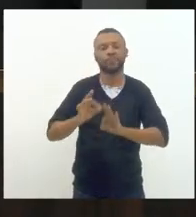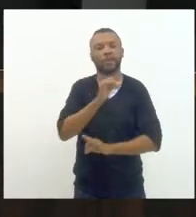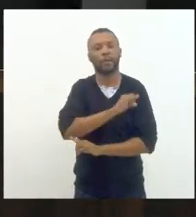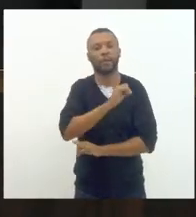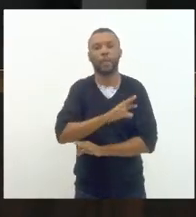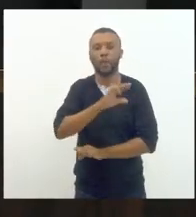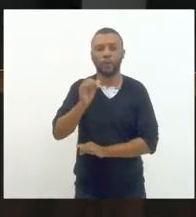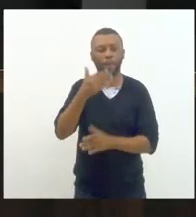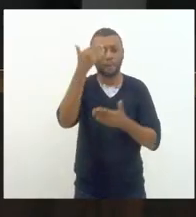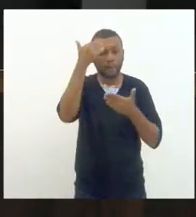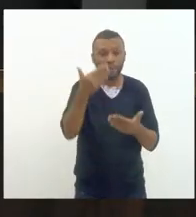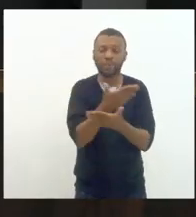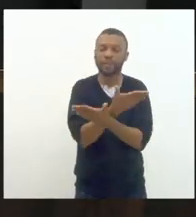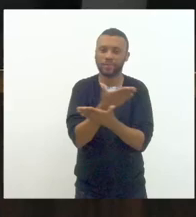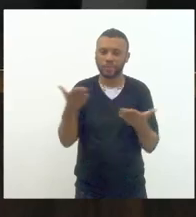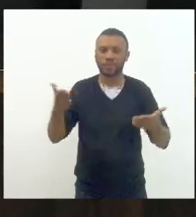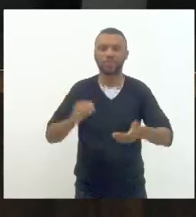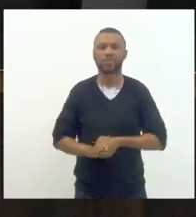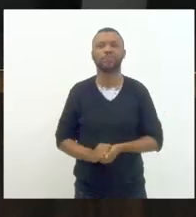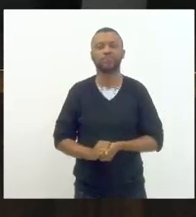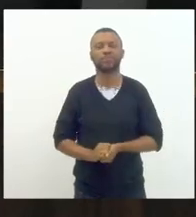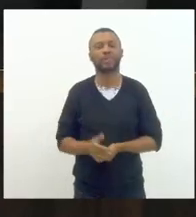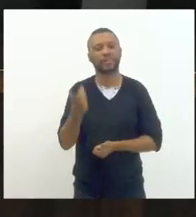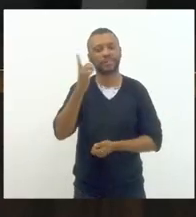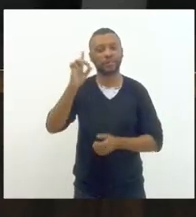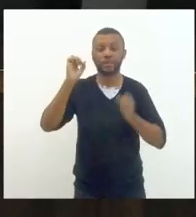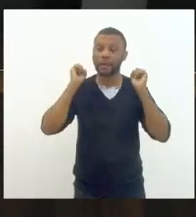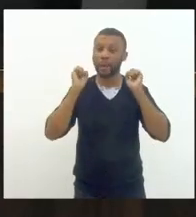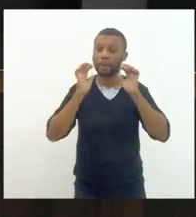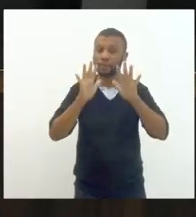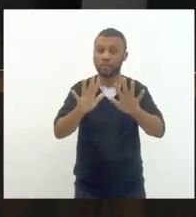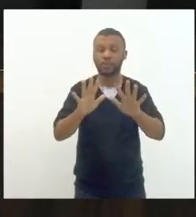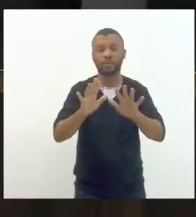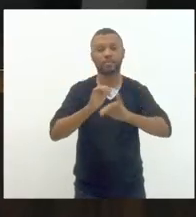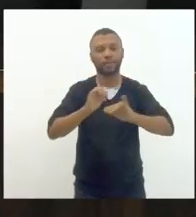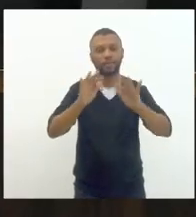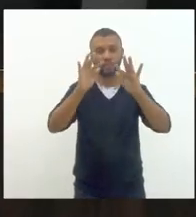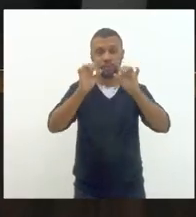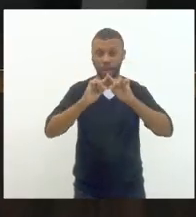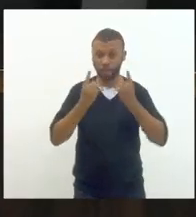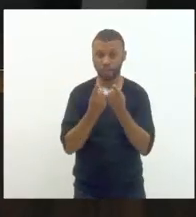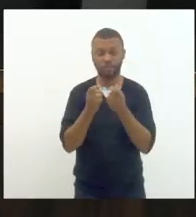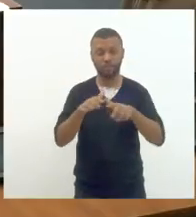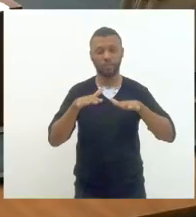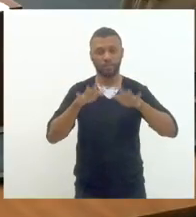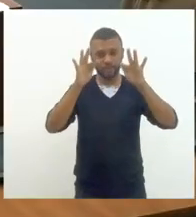Muito obrigado a todos, fiquemos com Deus, está encerrada a sessão.